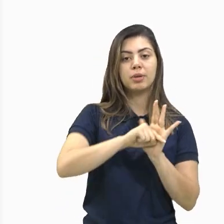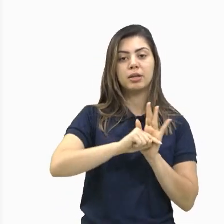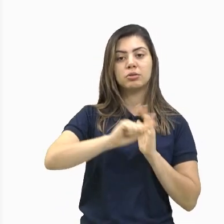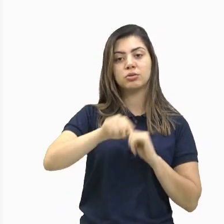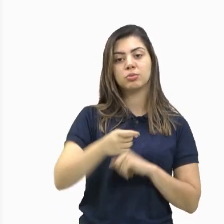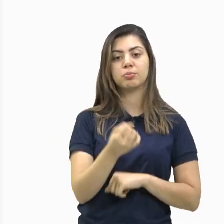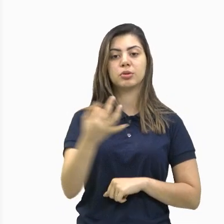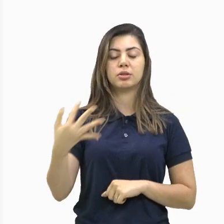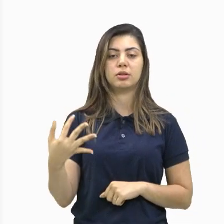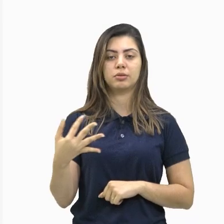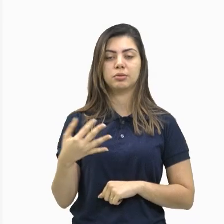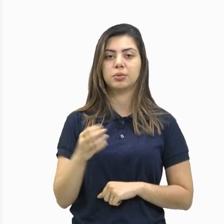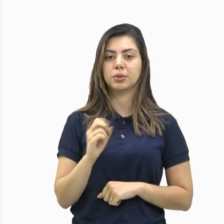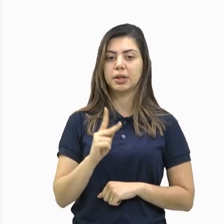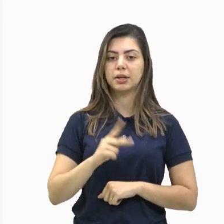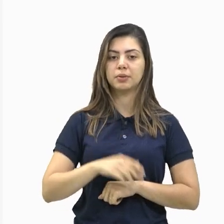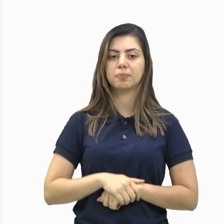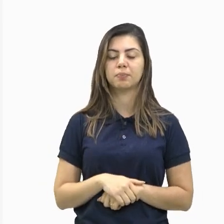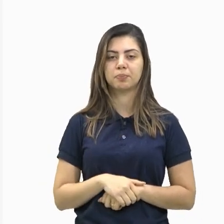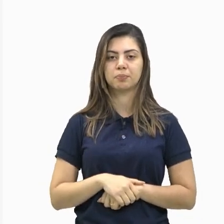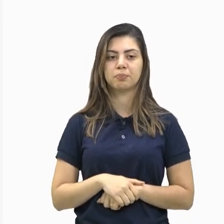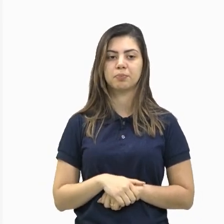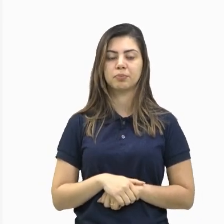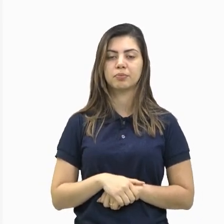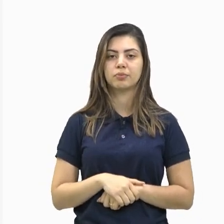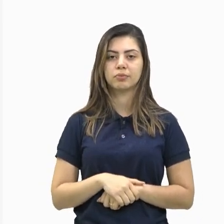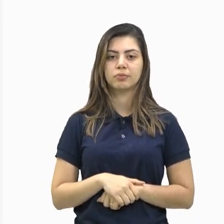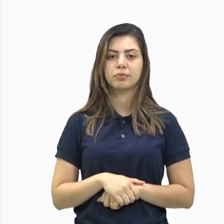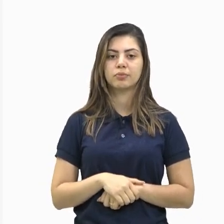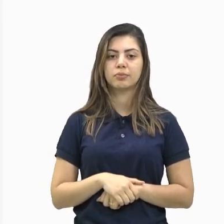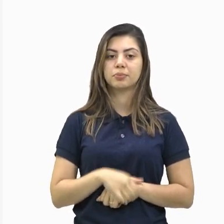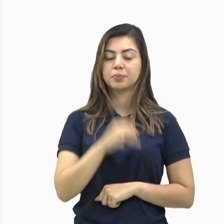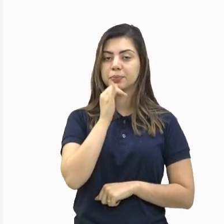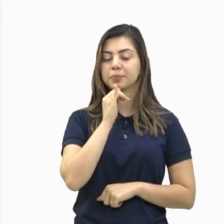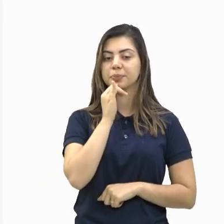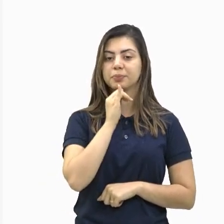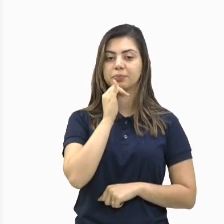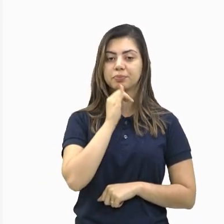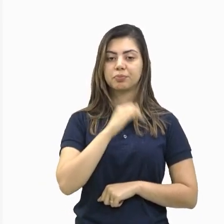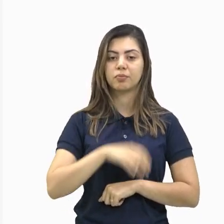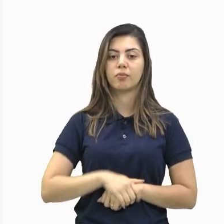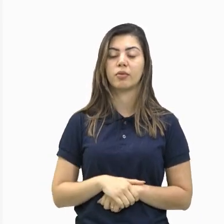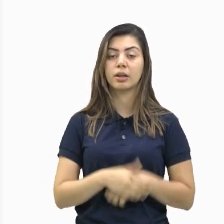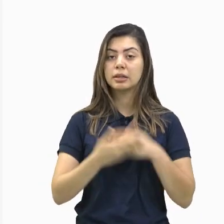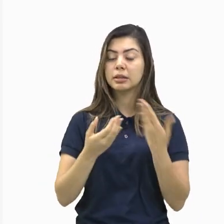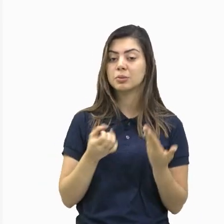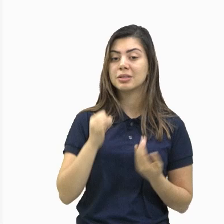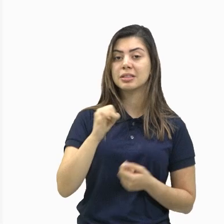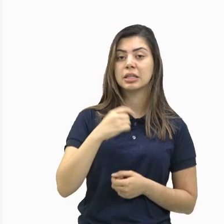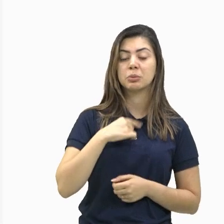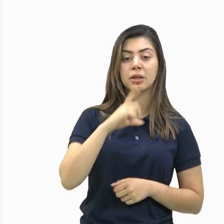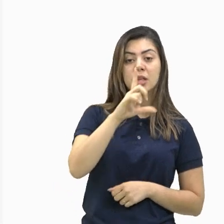unidade né, do valor que foi dado. Olha aqui como nós temos aqui no exemplo. Por exemplo, uma redução,